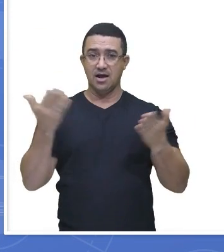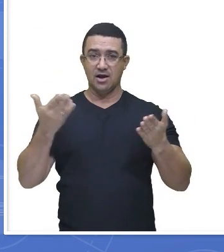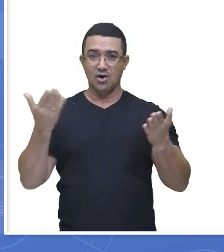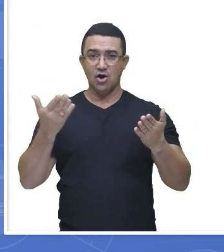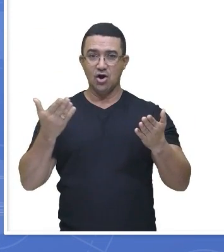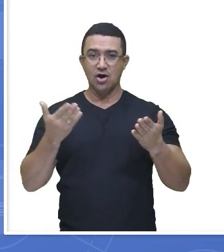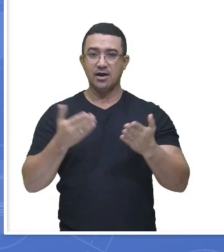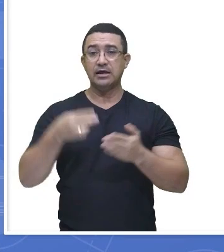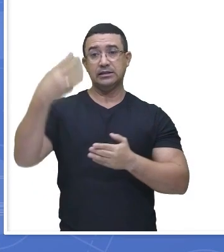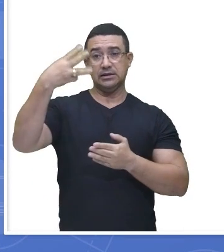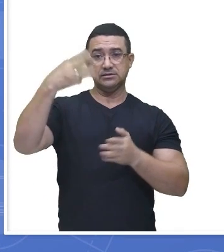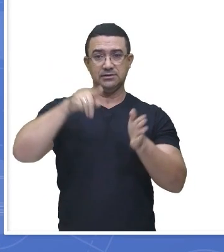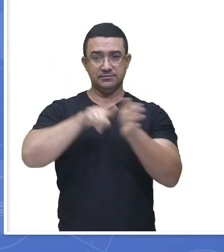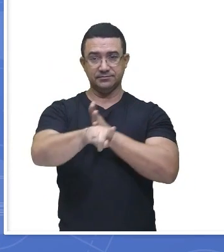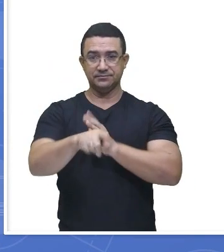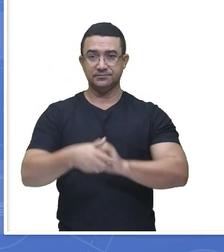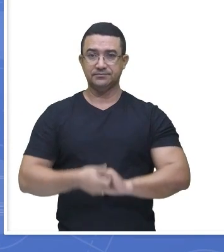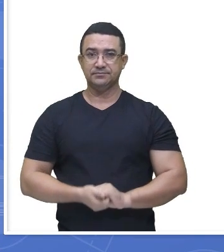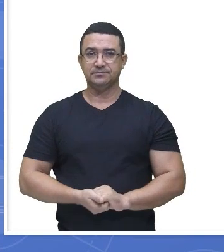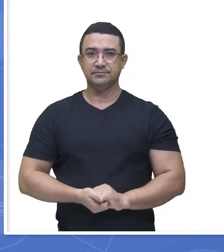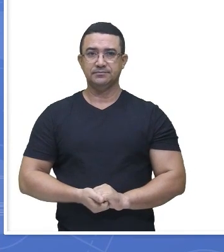nossa terceira questão. Vamos lá?